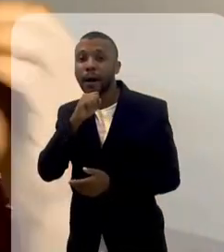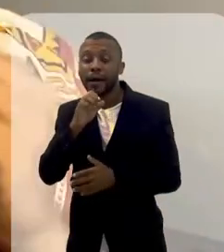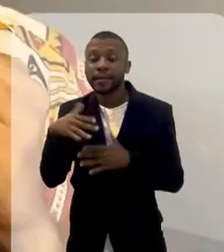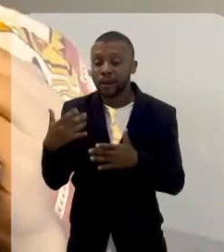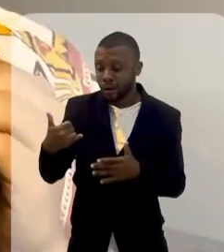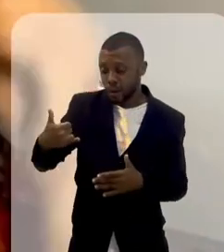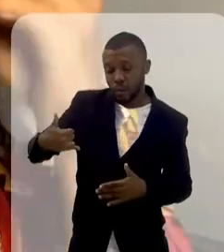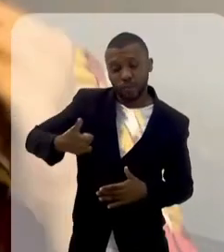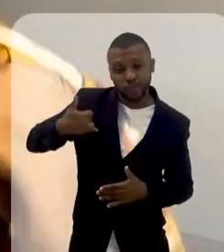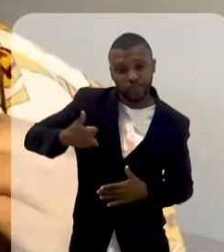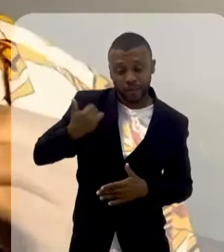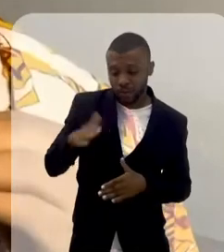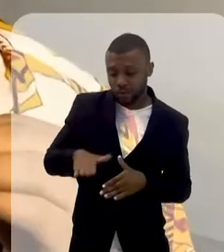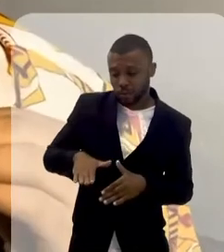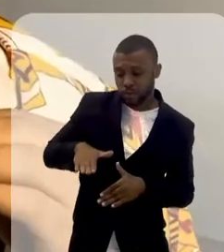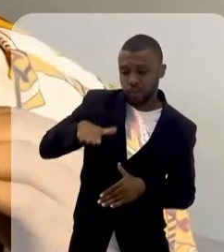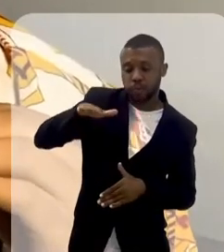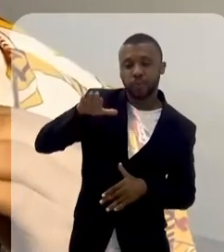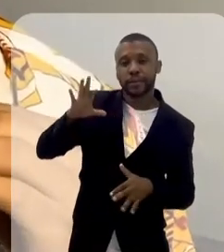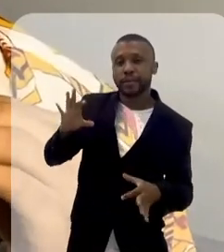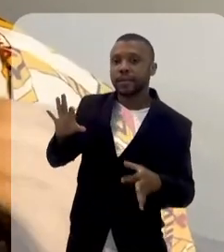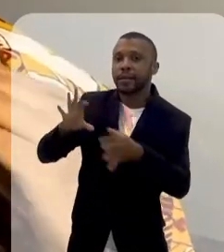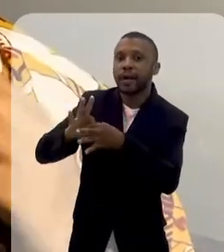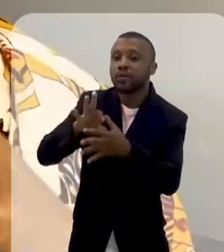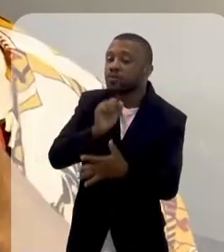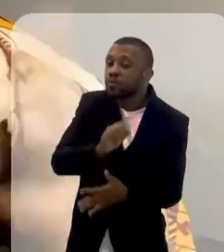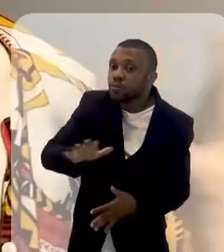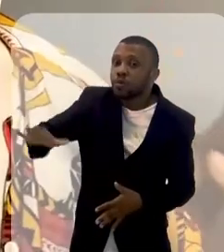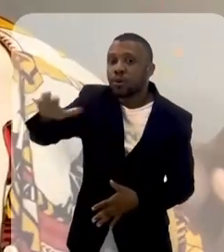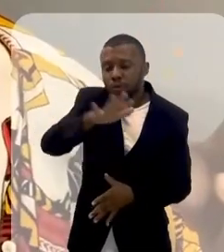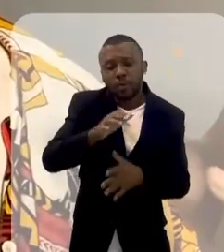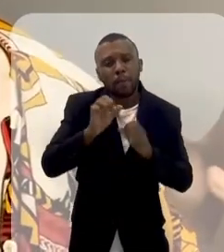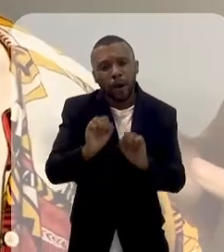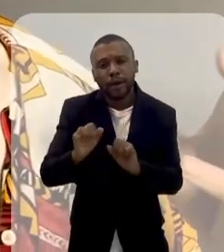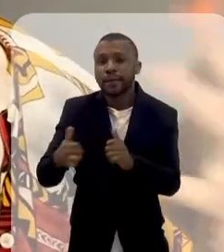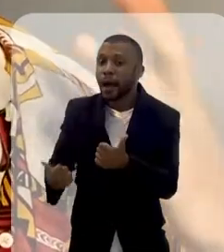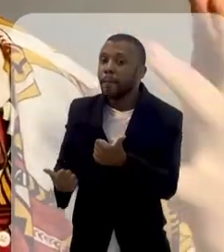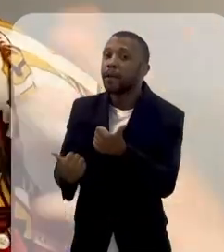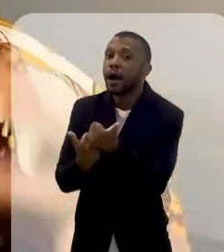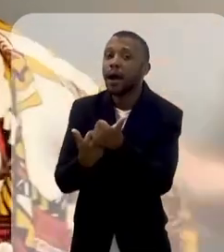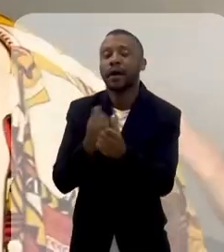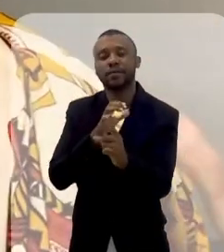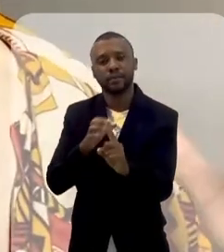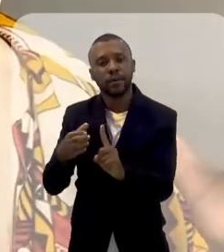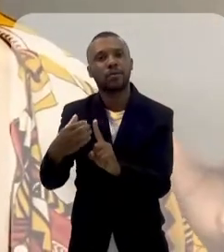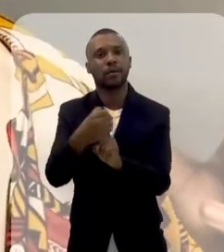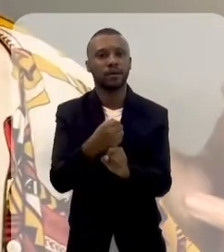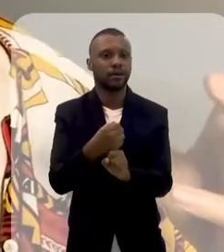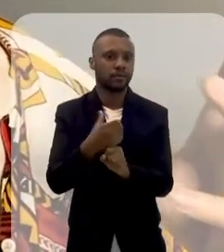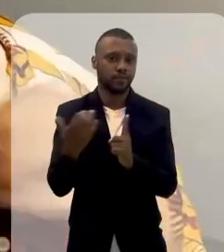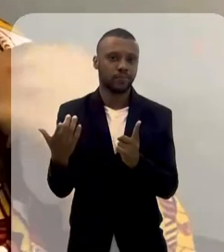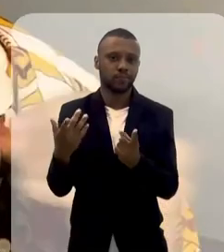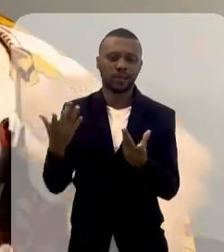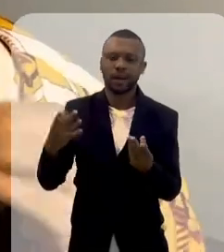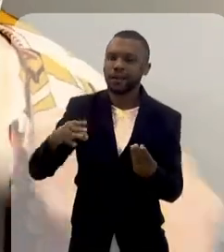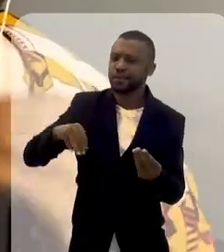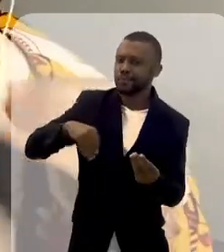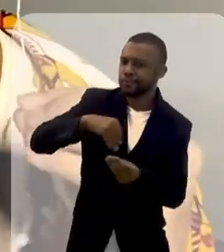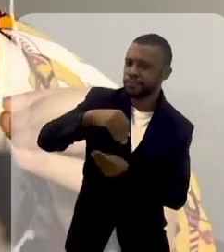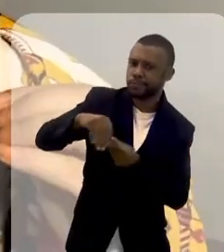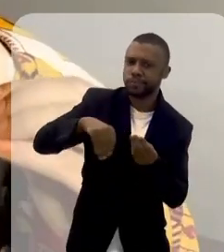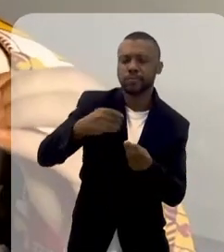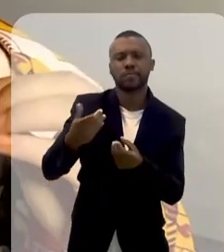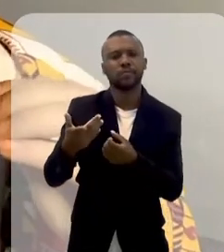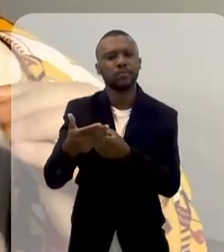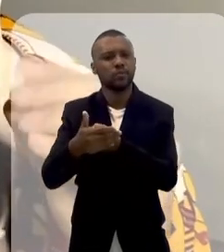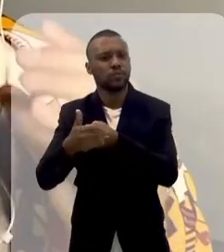pai. E isso com a idade você vai entendendo que você faz parte de um todo e que você pode ser abraçado por um todo. Faz parte do